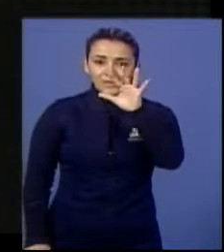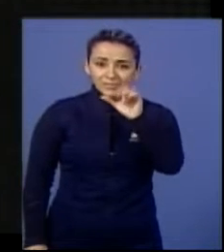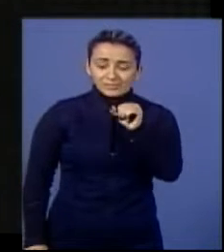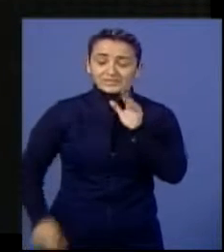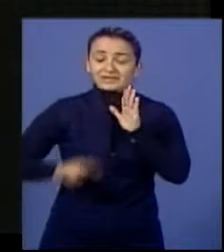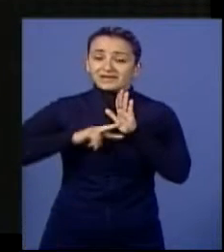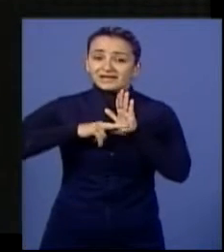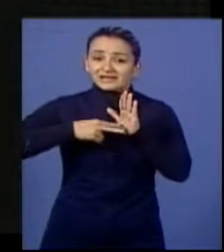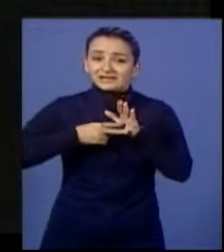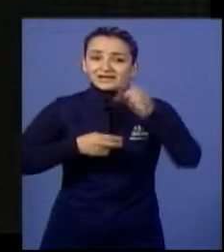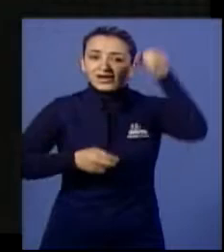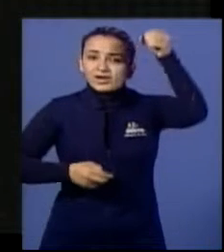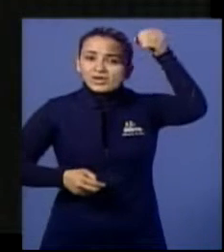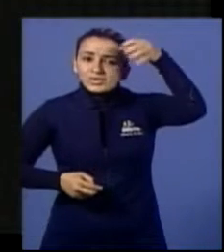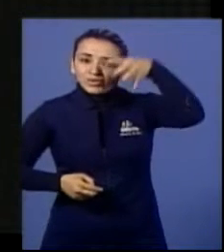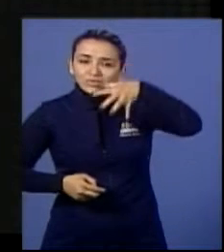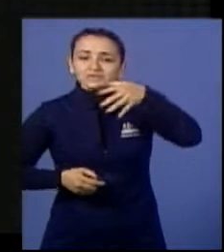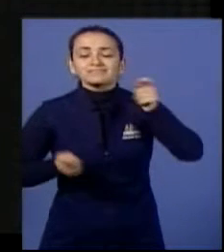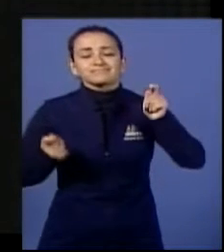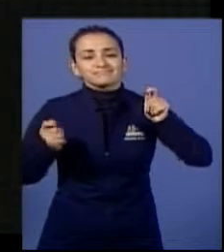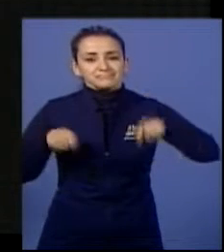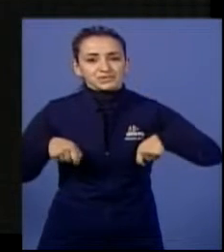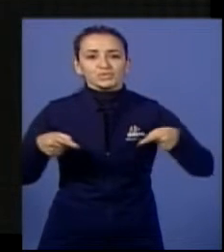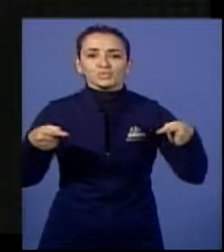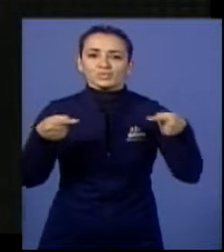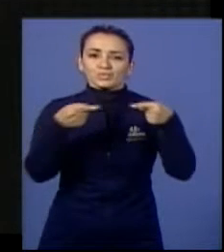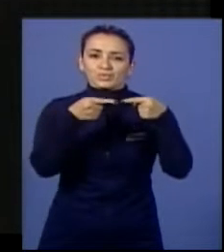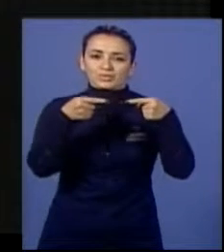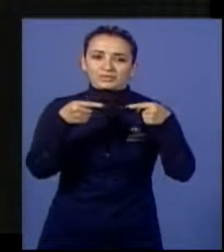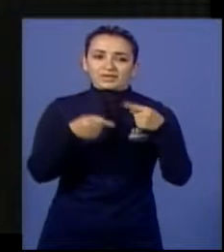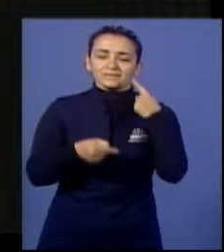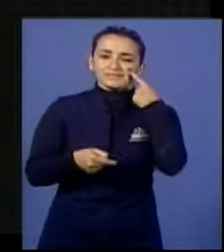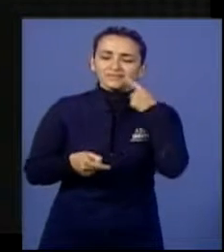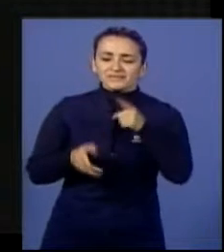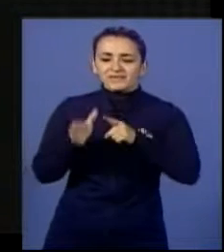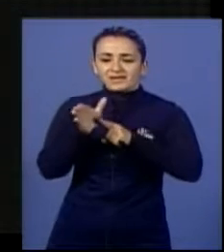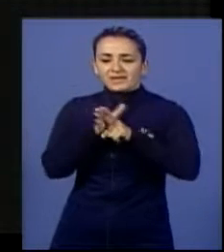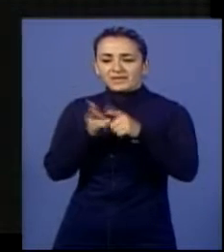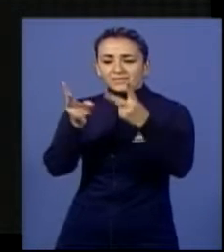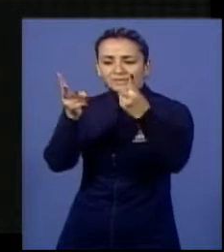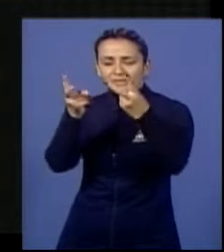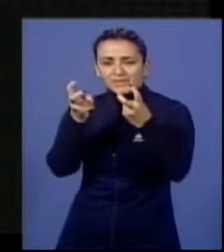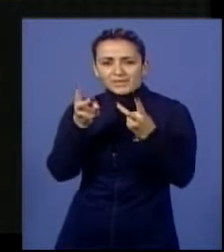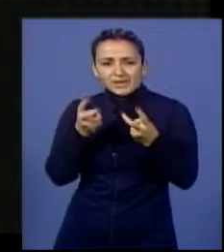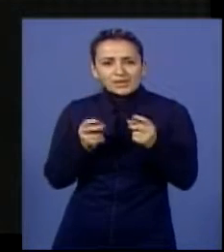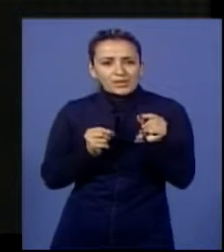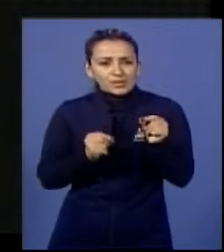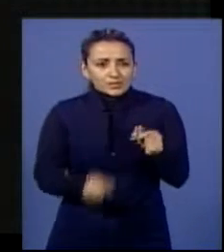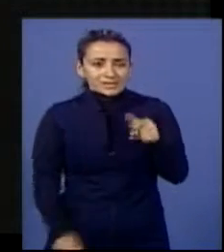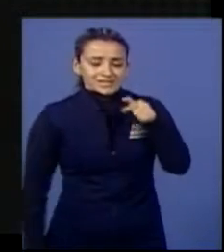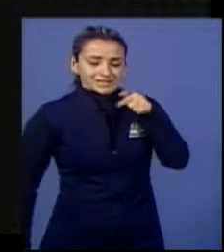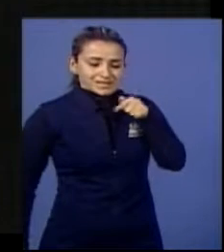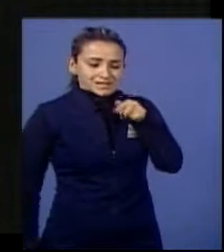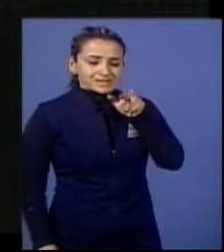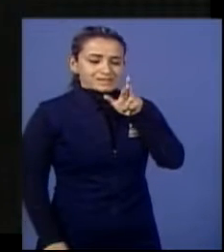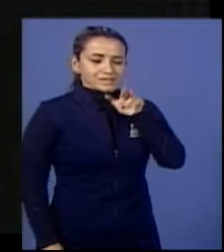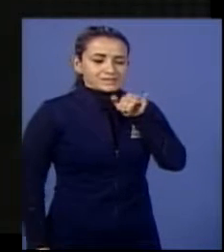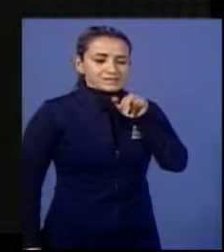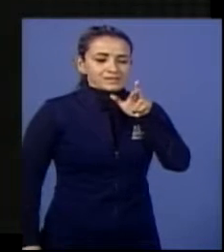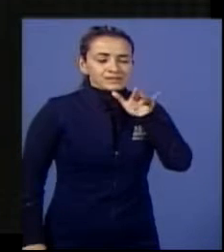luz polarizada. Então ele investiga moléculas quirais, cuja cadeia carbônica